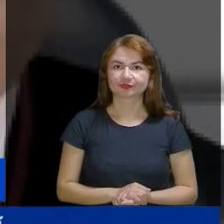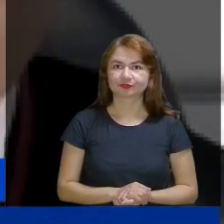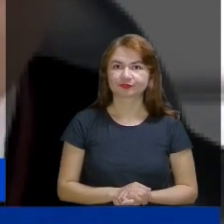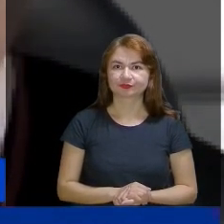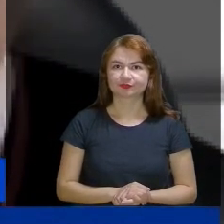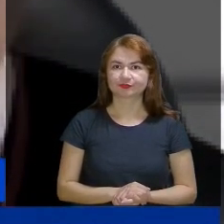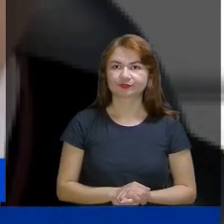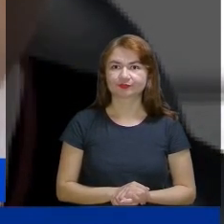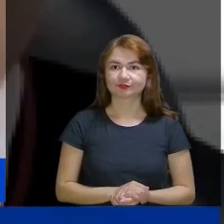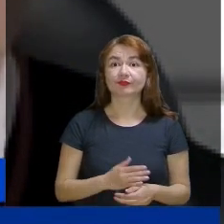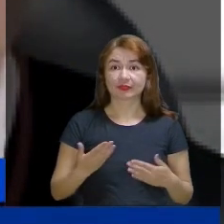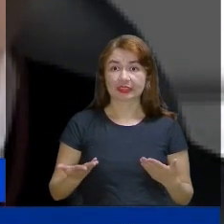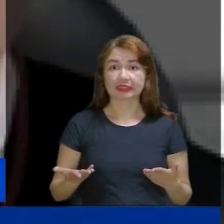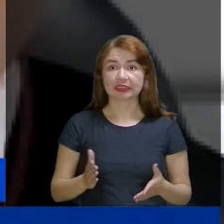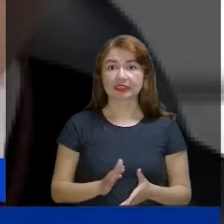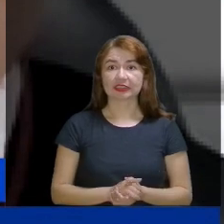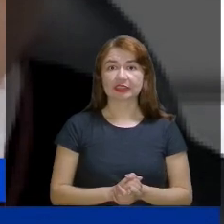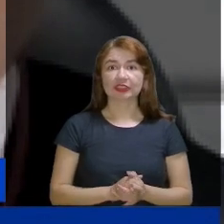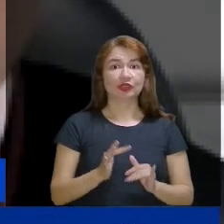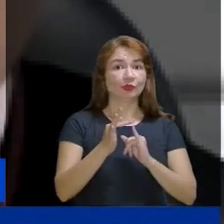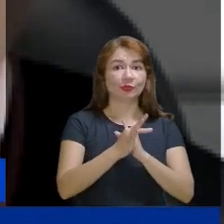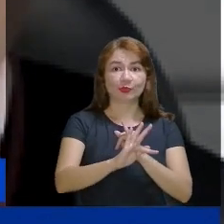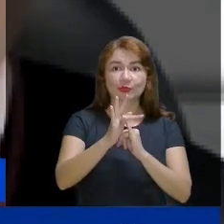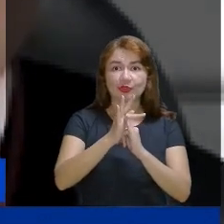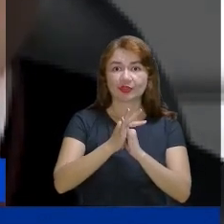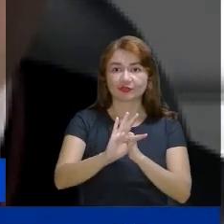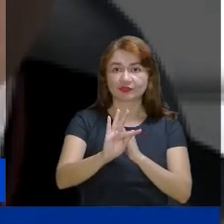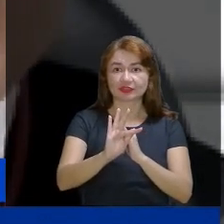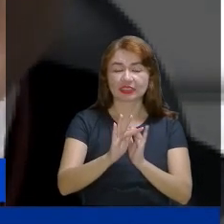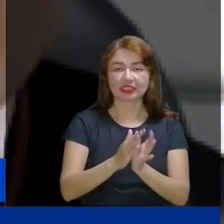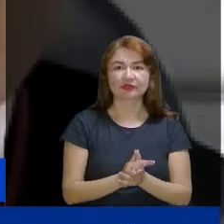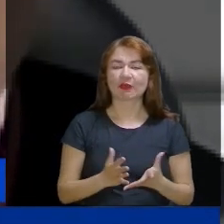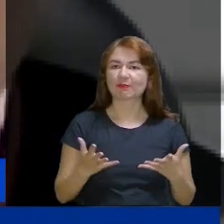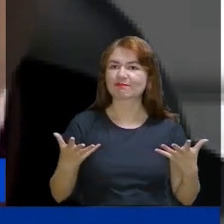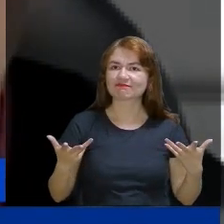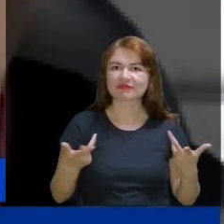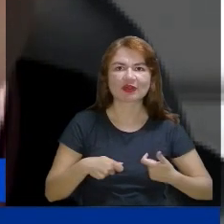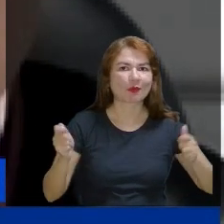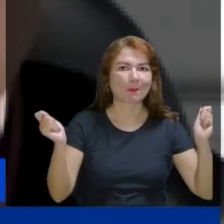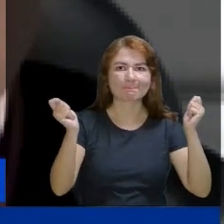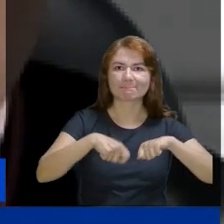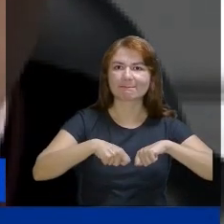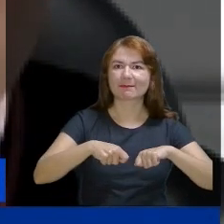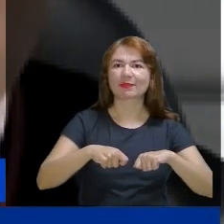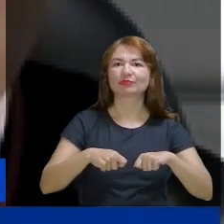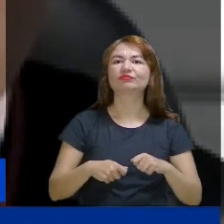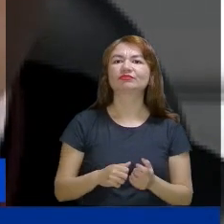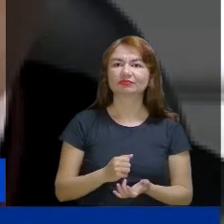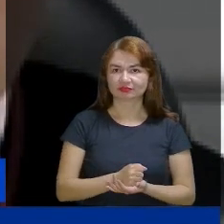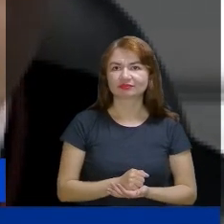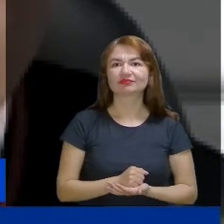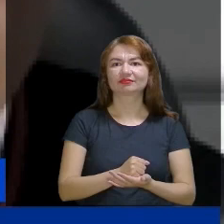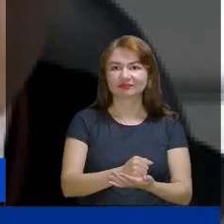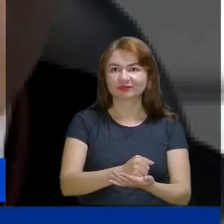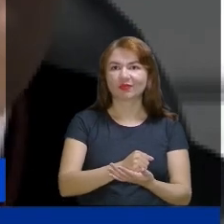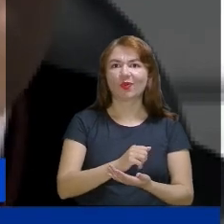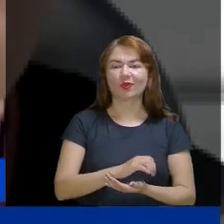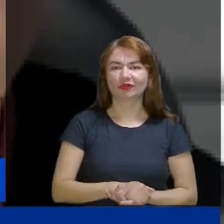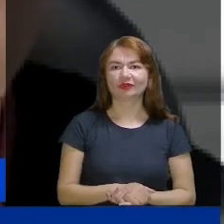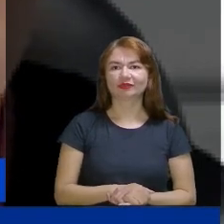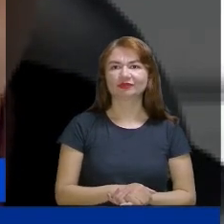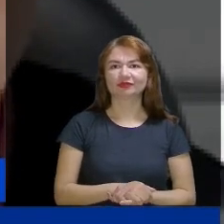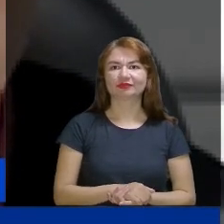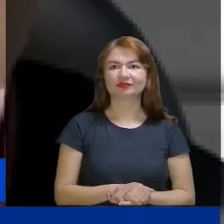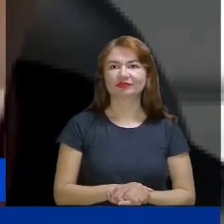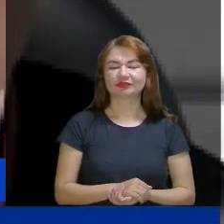Nessa ocasião aí, o IFAP foi um grande... Foco no desembargador Carlos Torque. A celeridade do